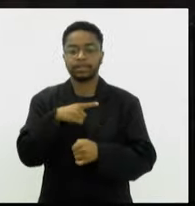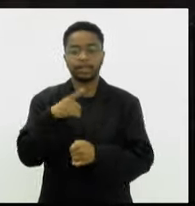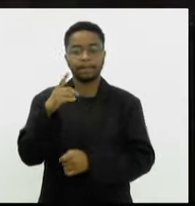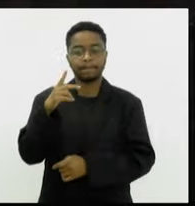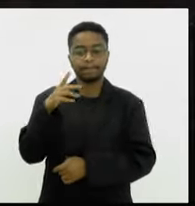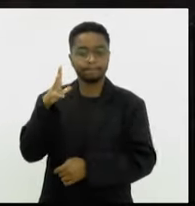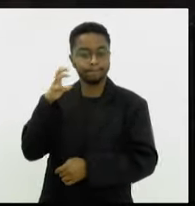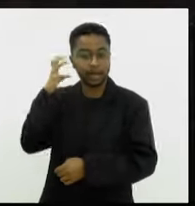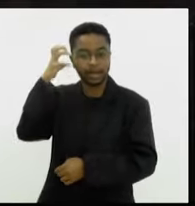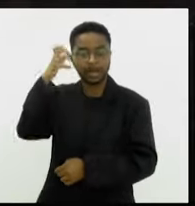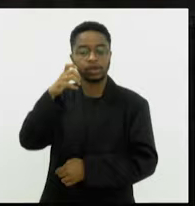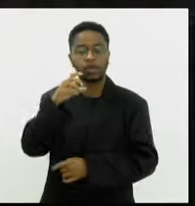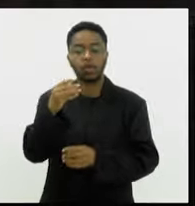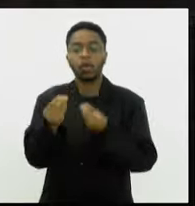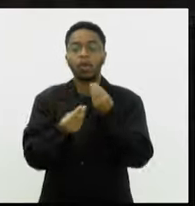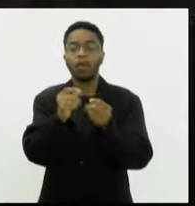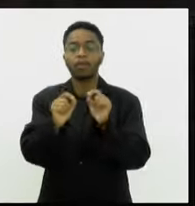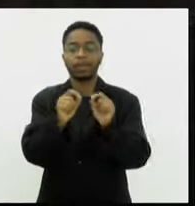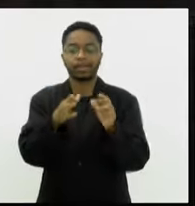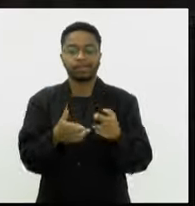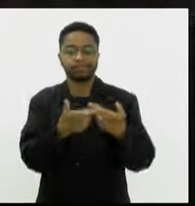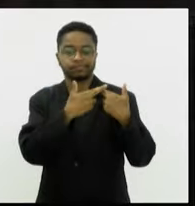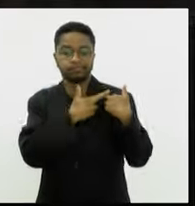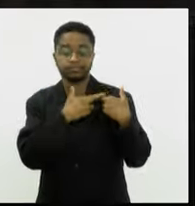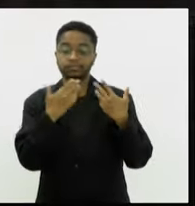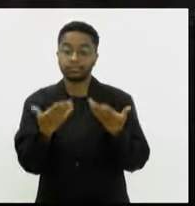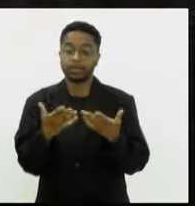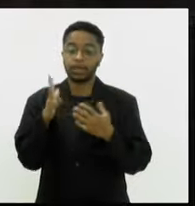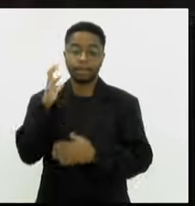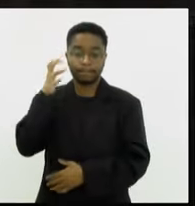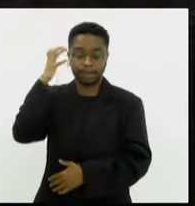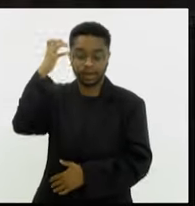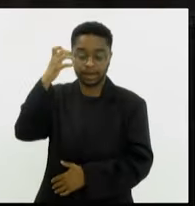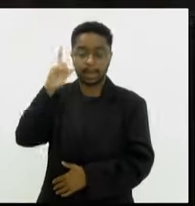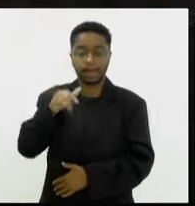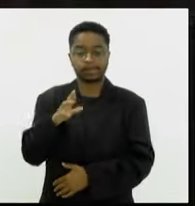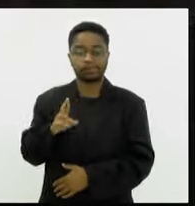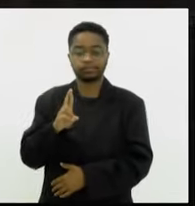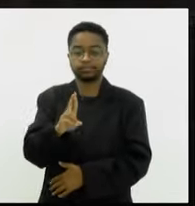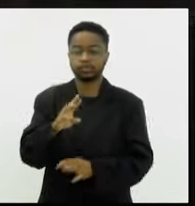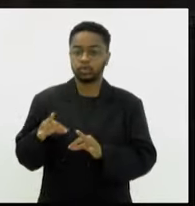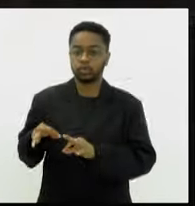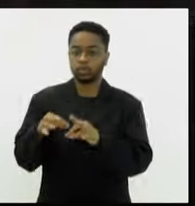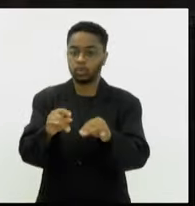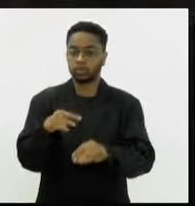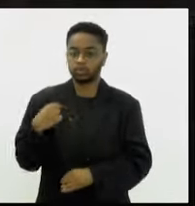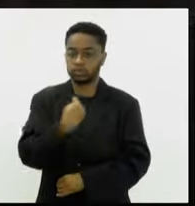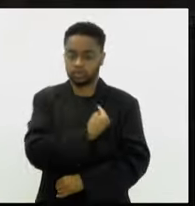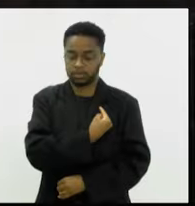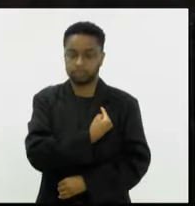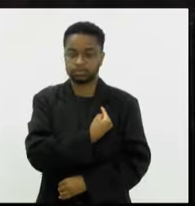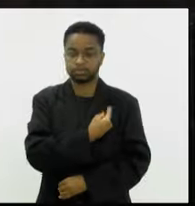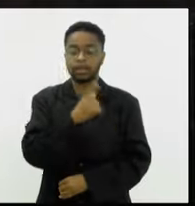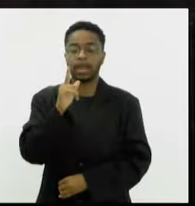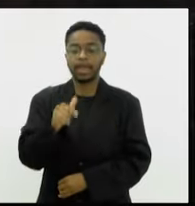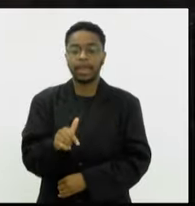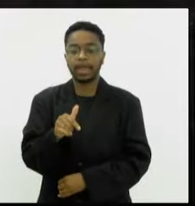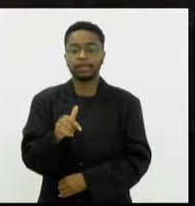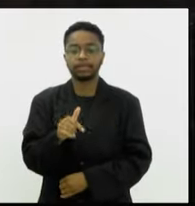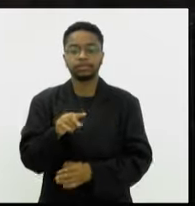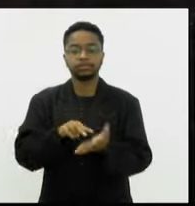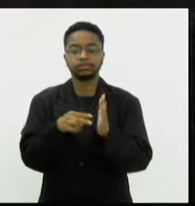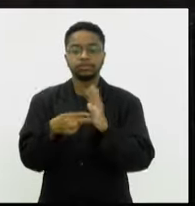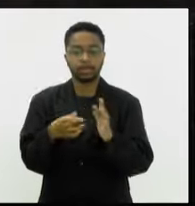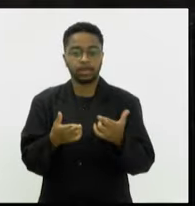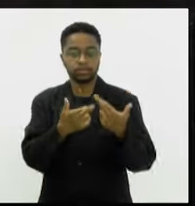como responsabilidade. Então, Marielle figura para todas e todos nós como título de